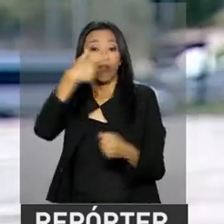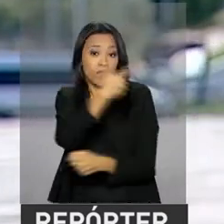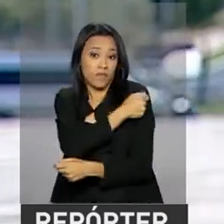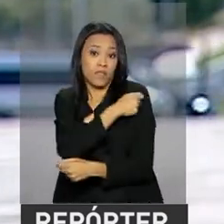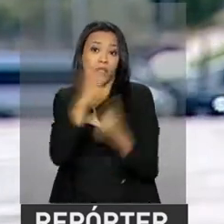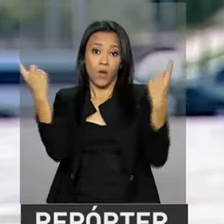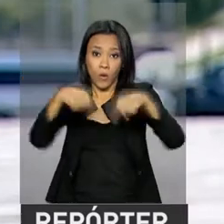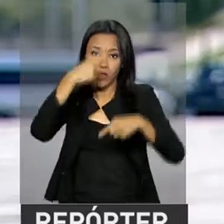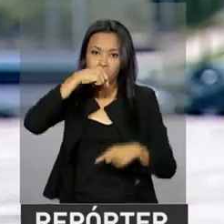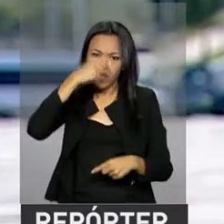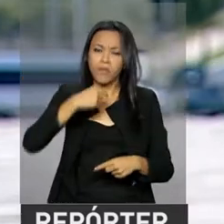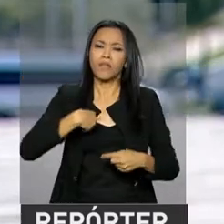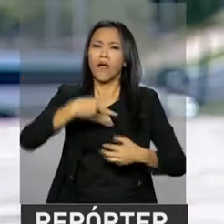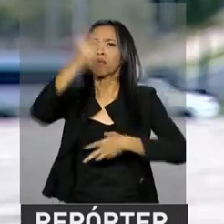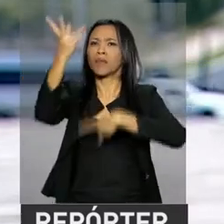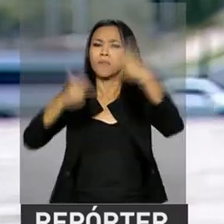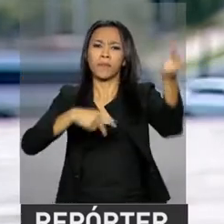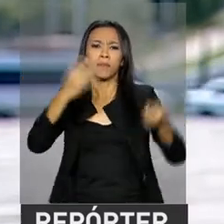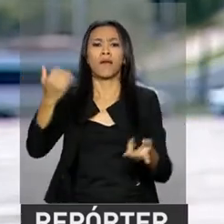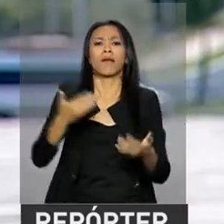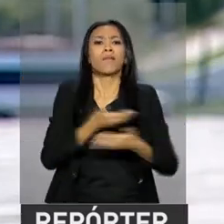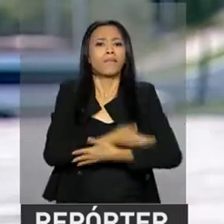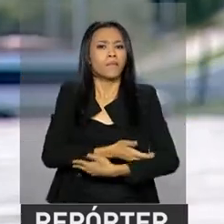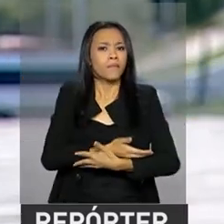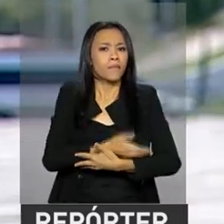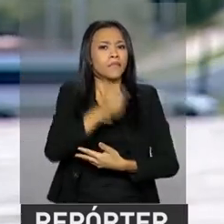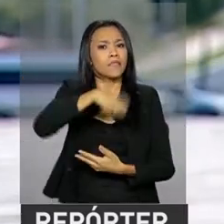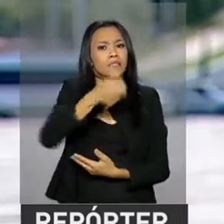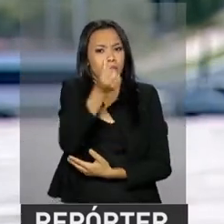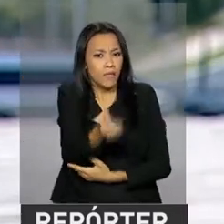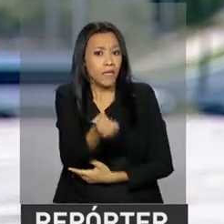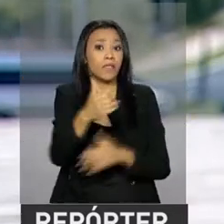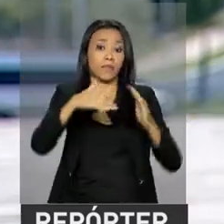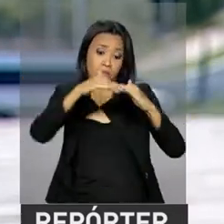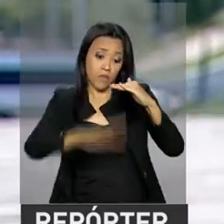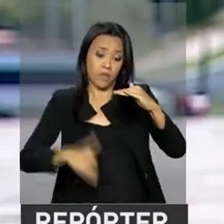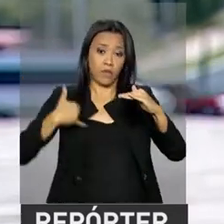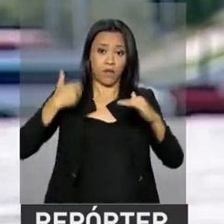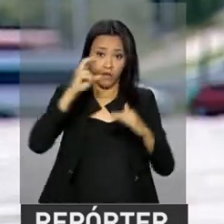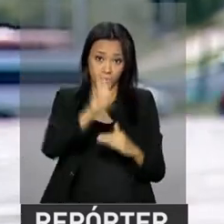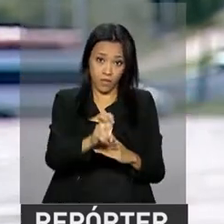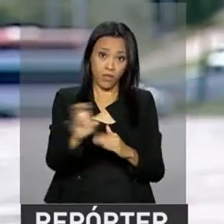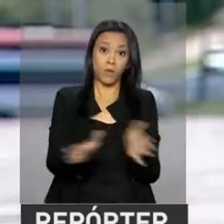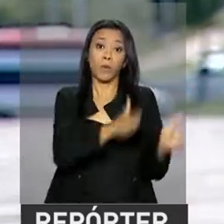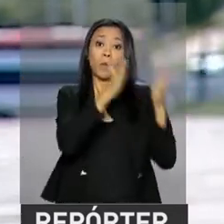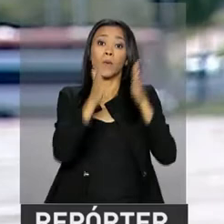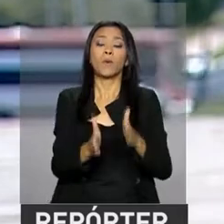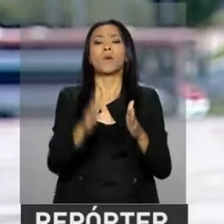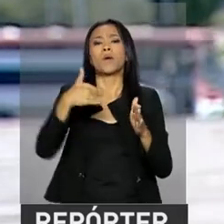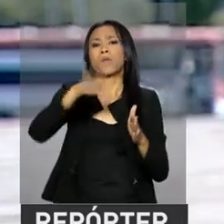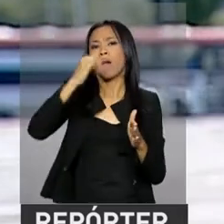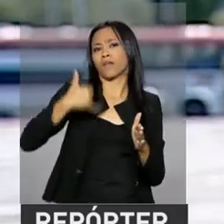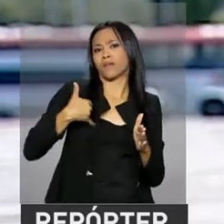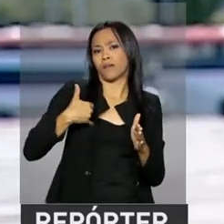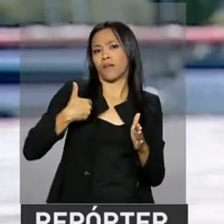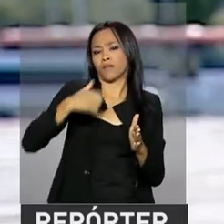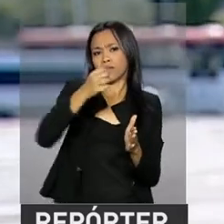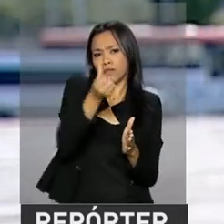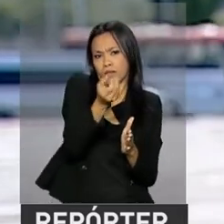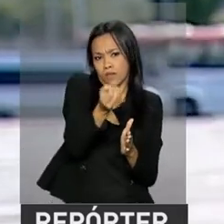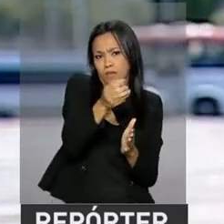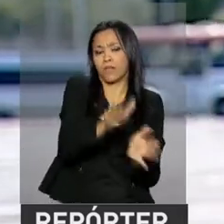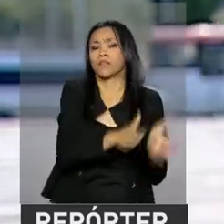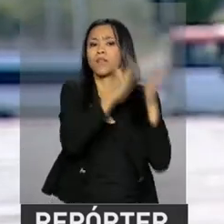vacinação para crianças de 6 meses a menores de 5 anos e pessoas com mais de 60 anos